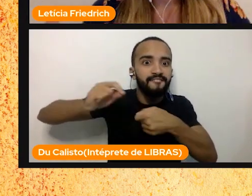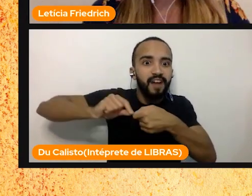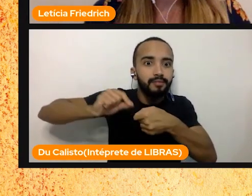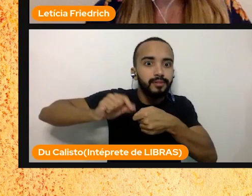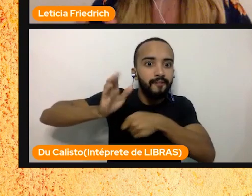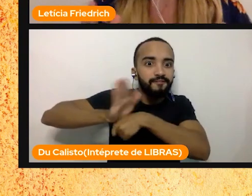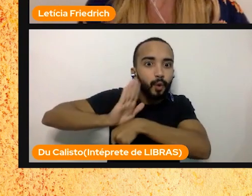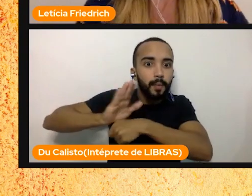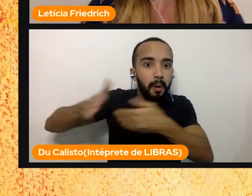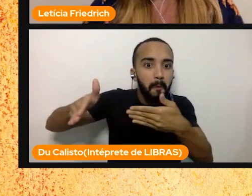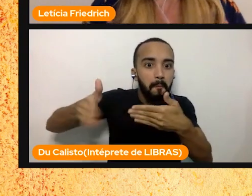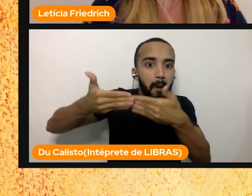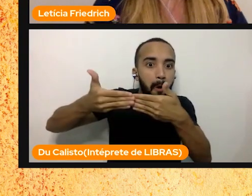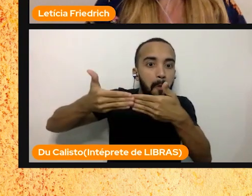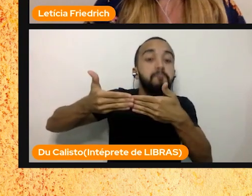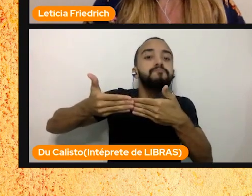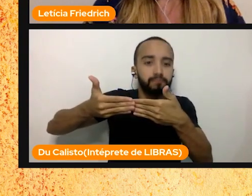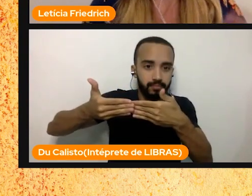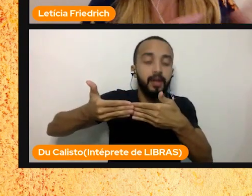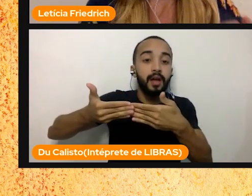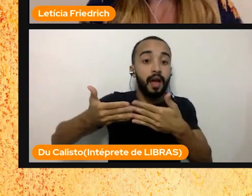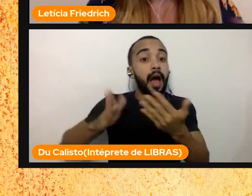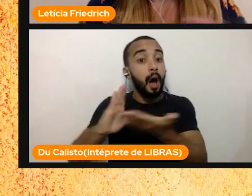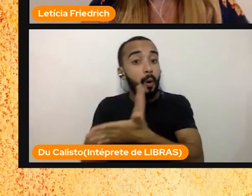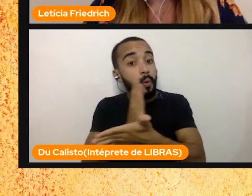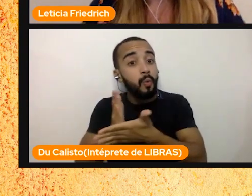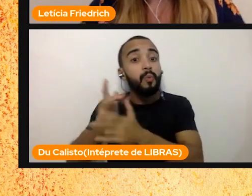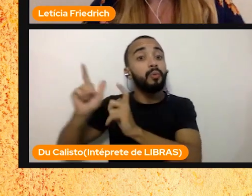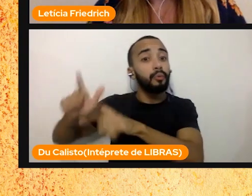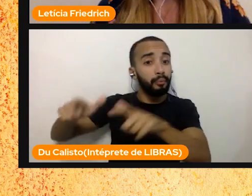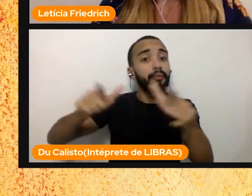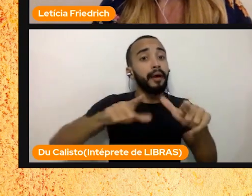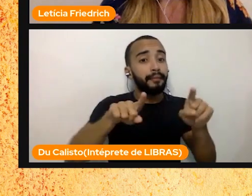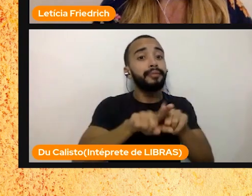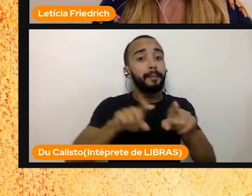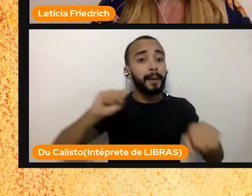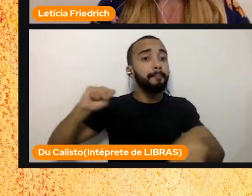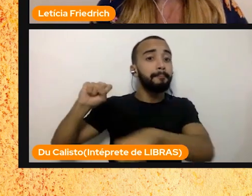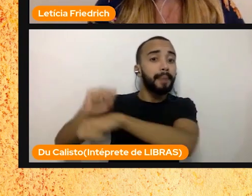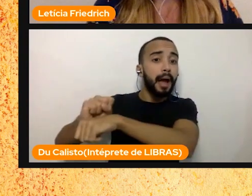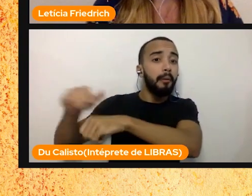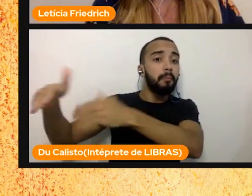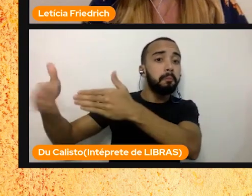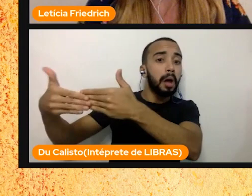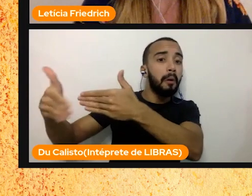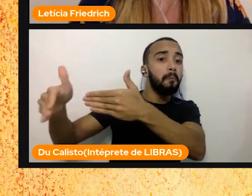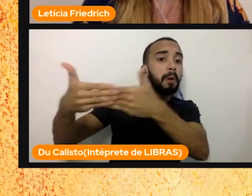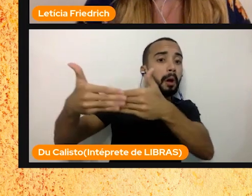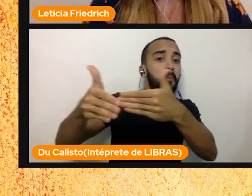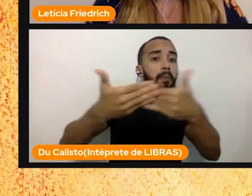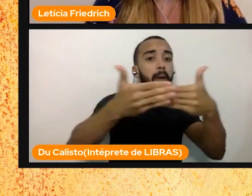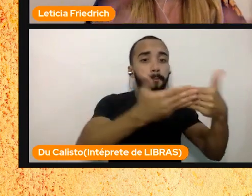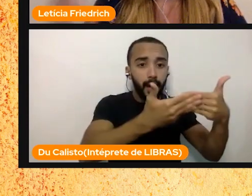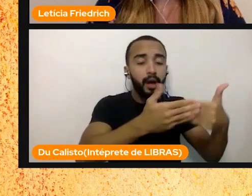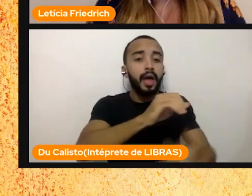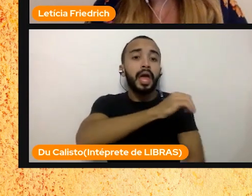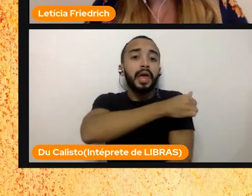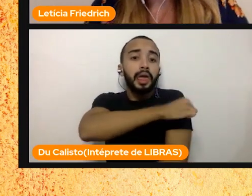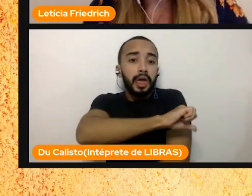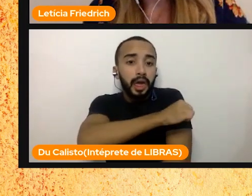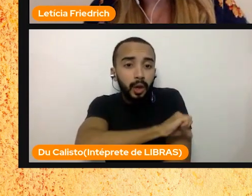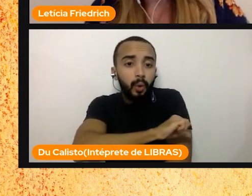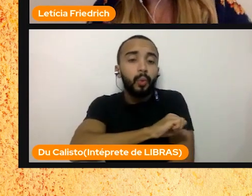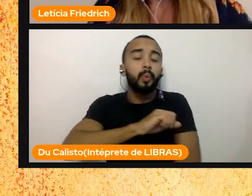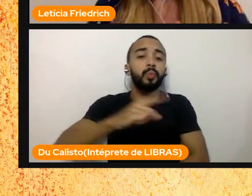voltam a ficar paradas, porque a gente está, por exemplo, aqui em São Paulo, no Rio, com com regras mais duras, né? Então, os estúdios têm que